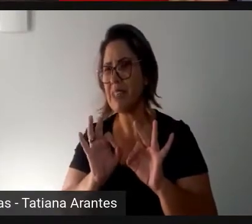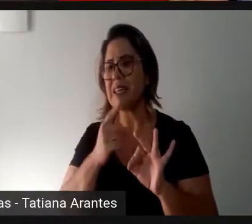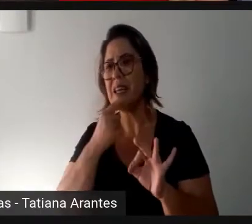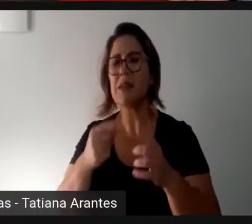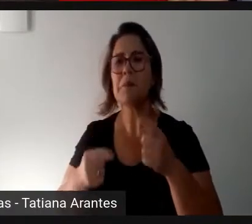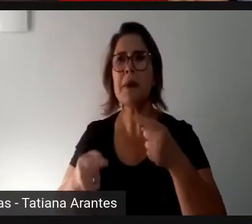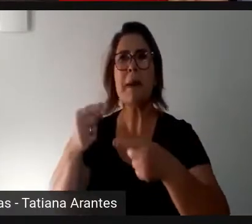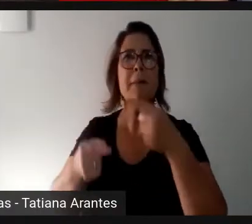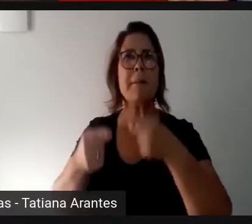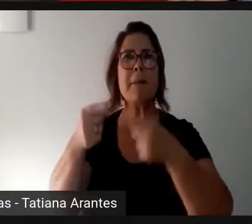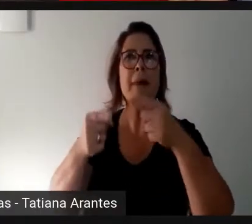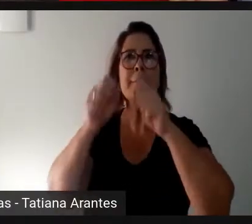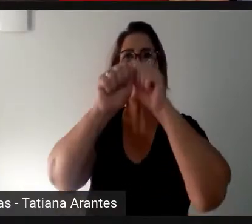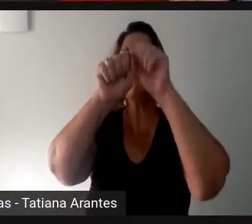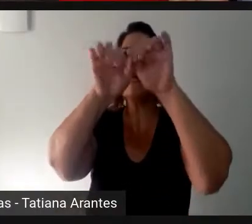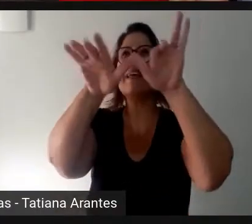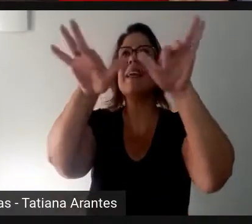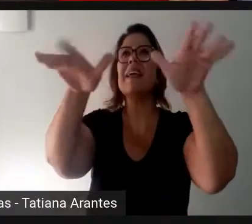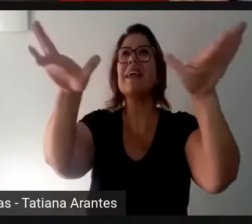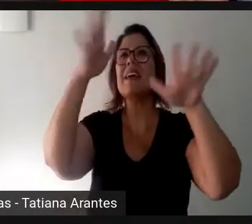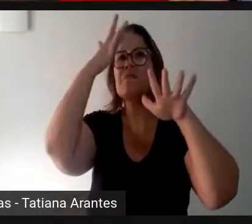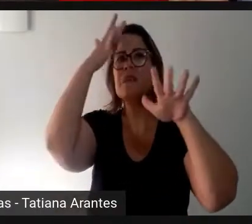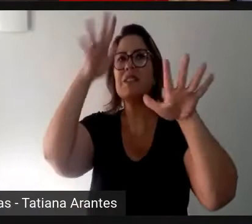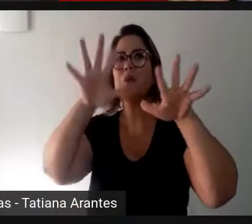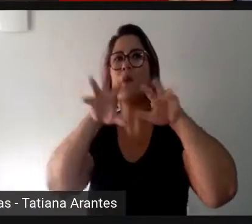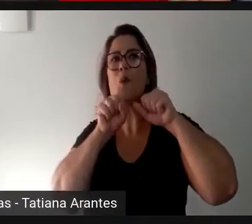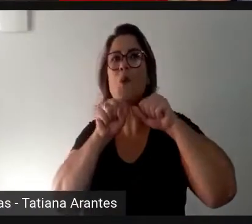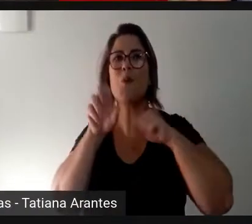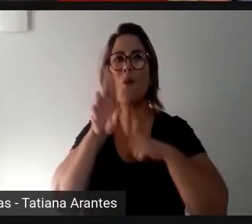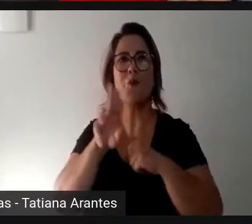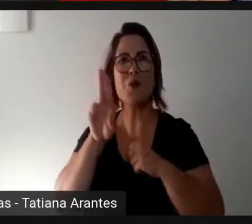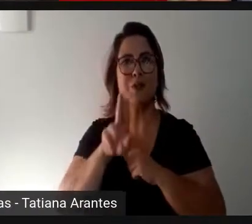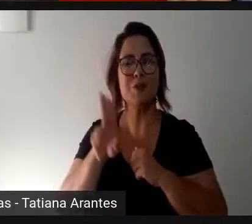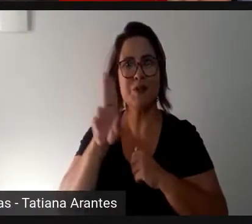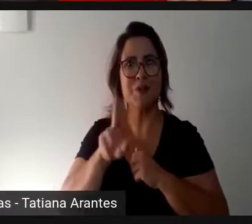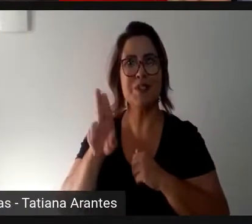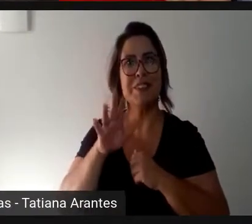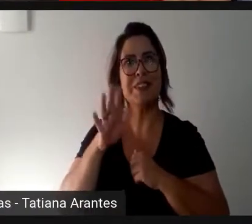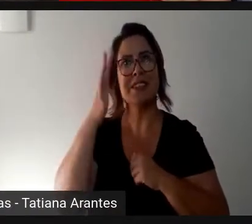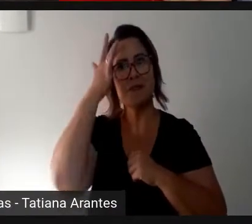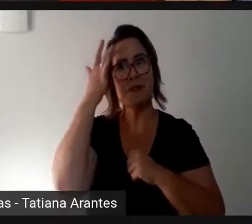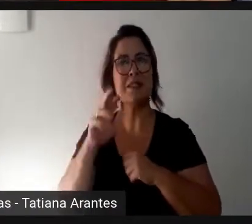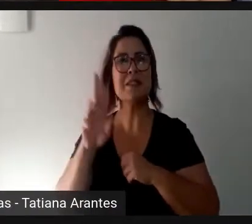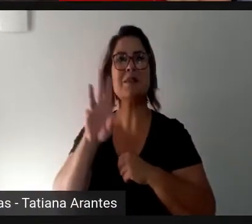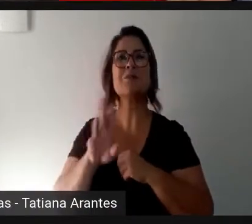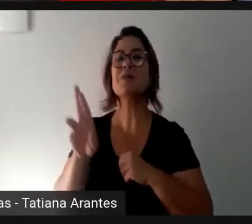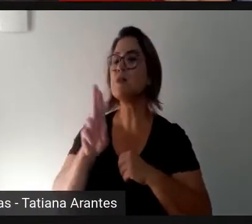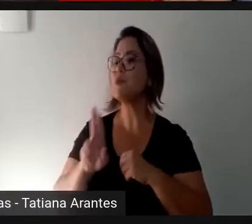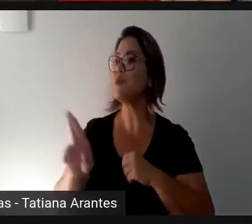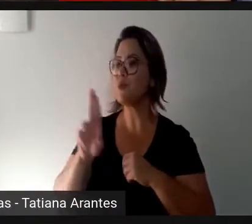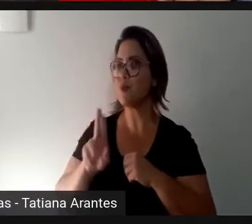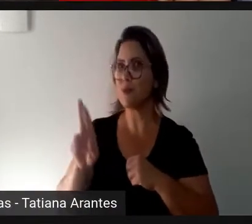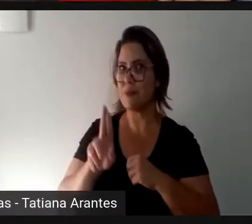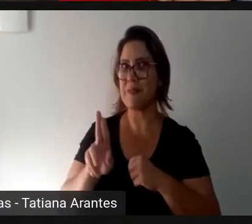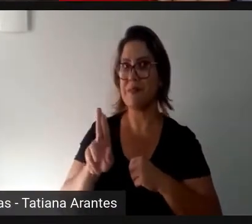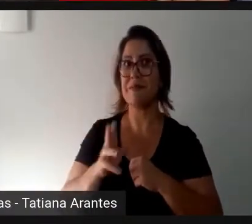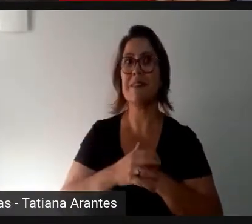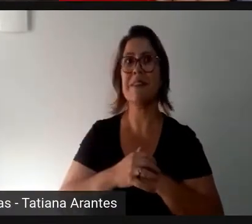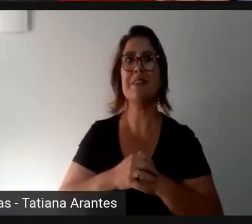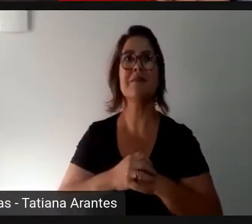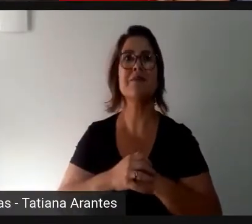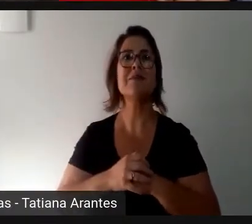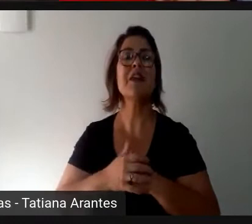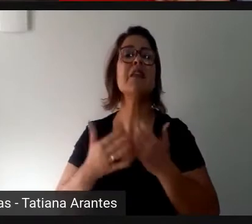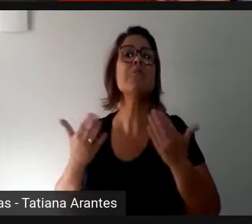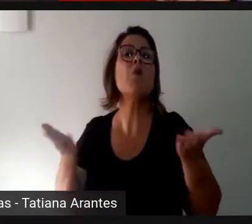boca do povo. Como talvez fazer também seja um instrumento para que o assunto caia na boca do povo. A questão que eu estou colocando é em que